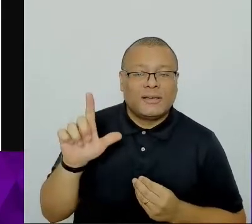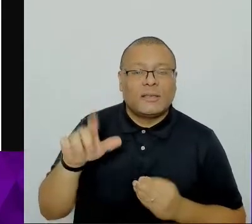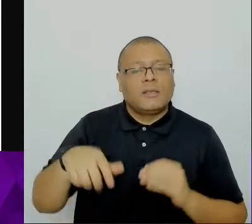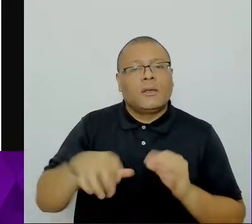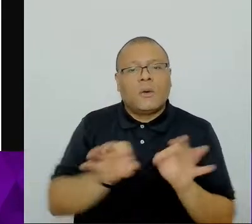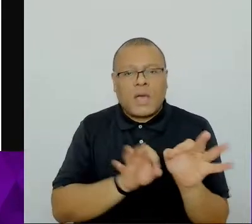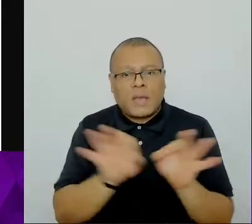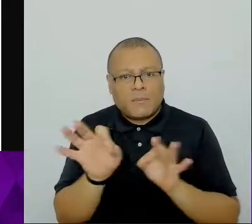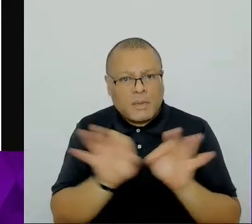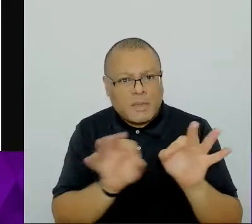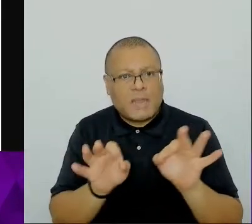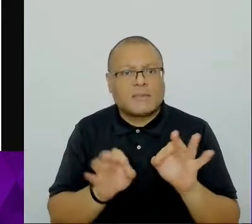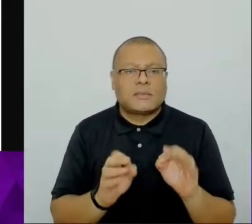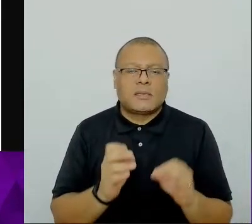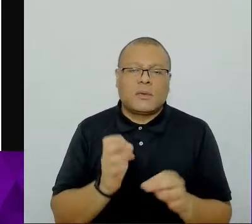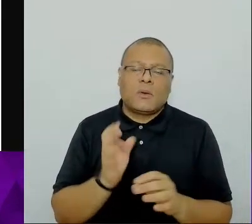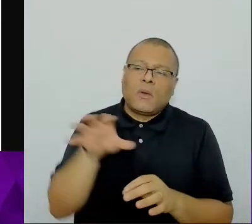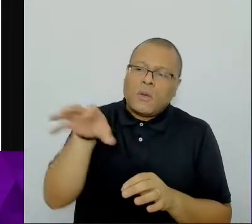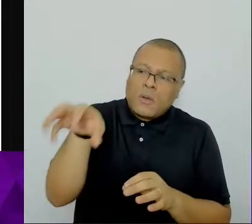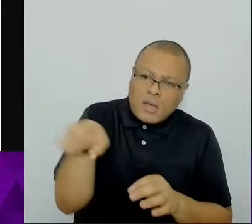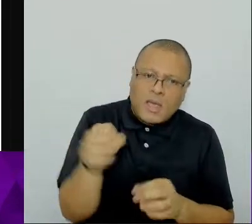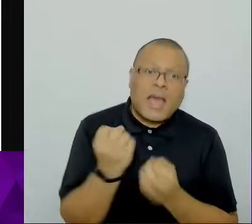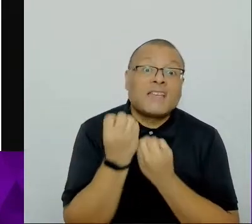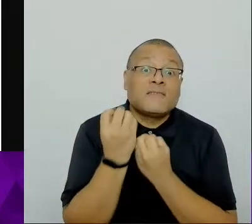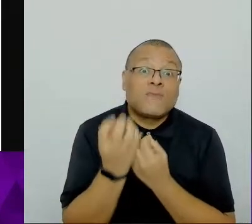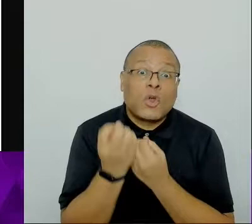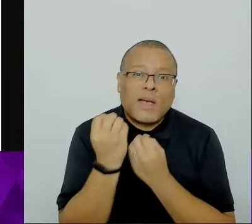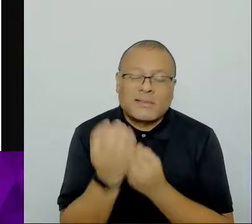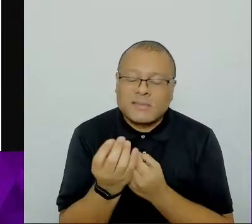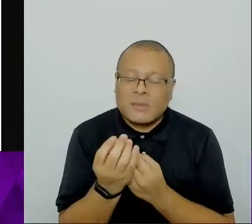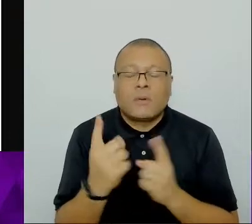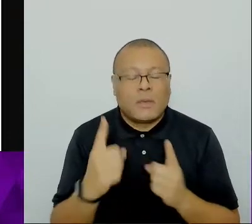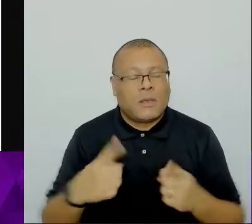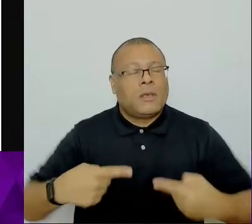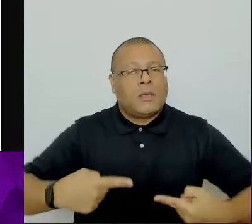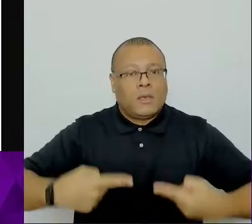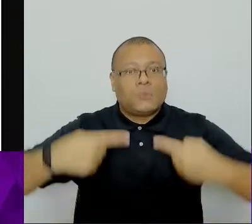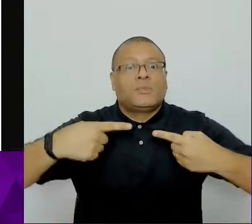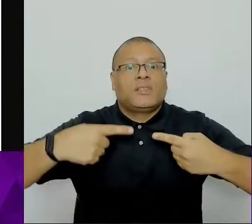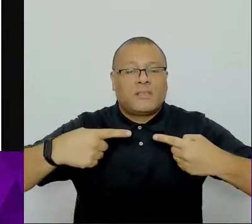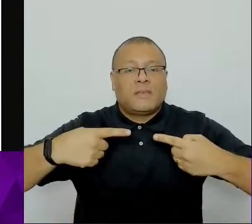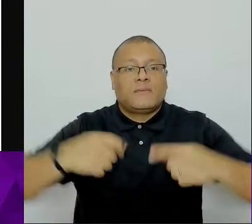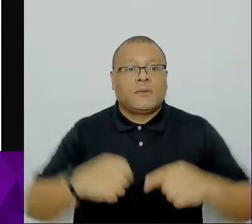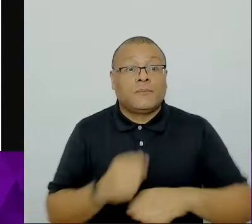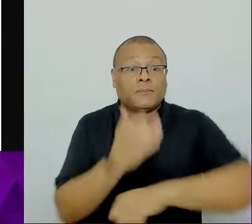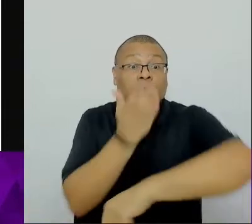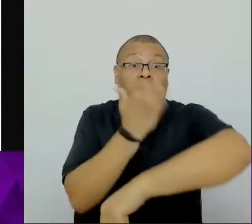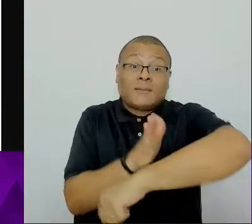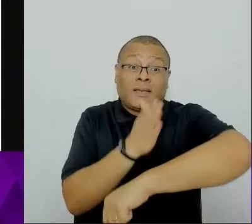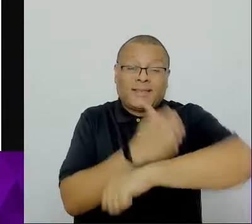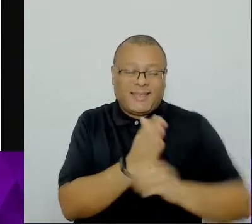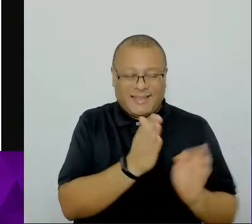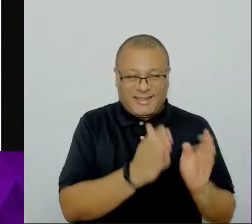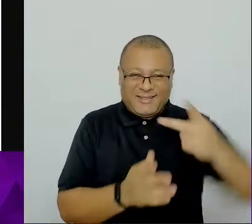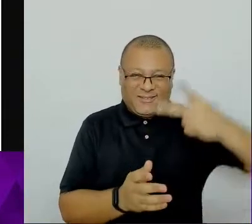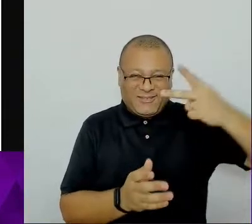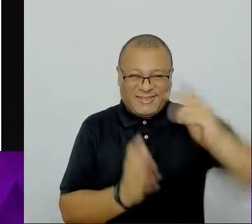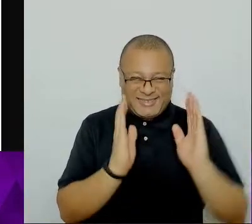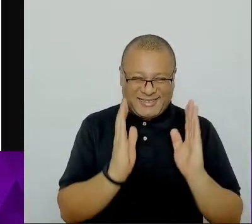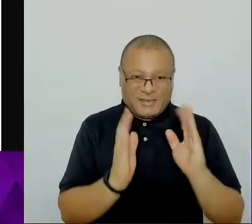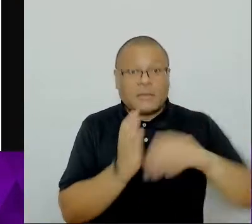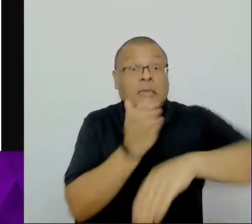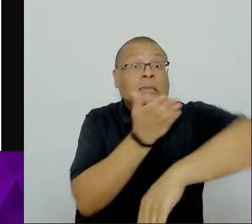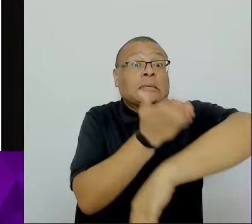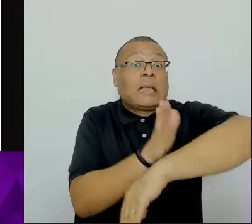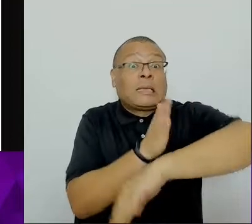dados, aquisição, preparação desses dados, é um grande desafio. Treinar os modelos também